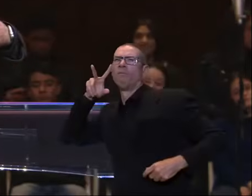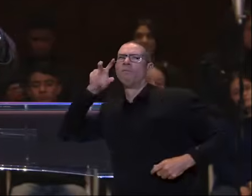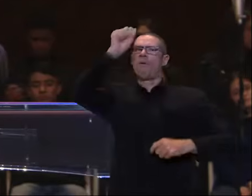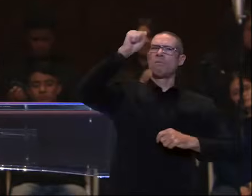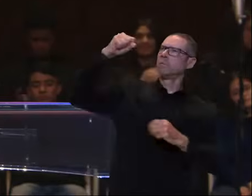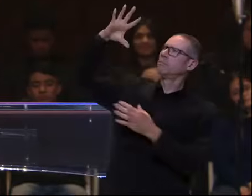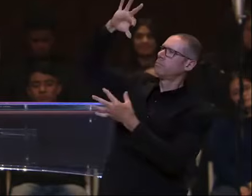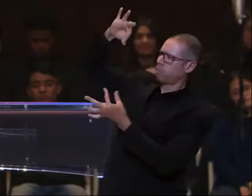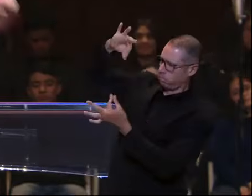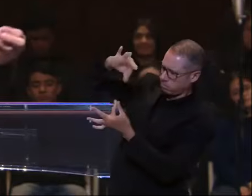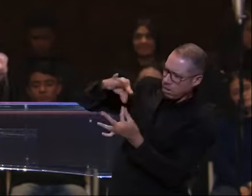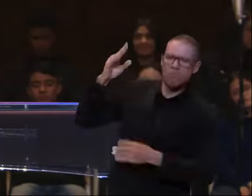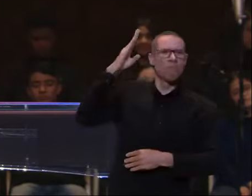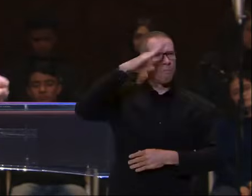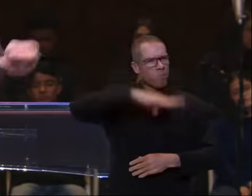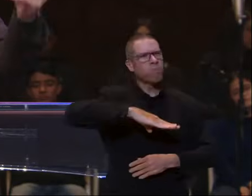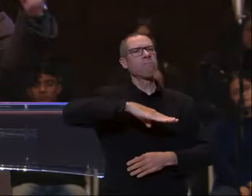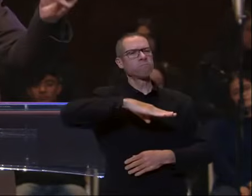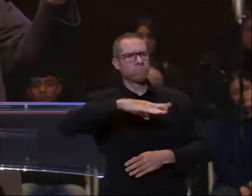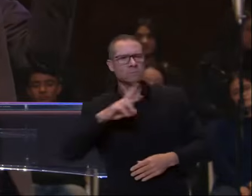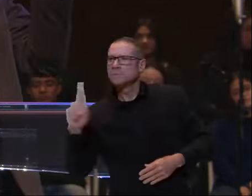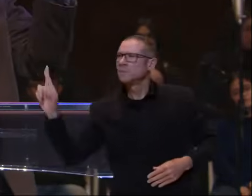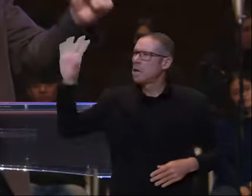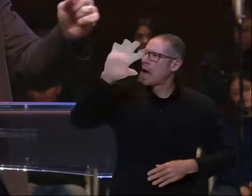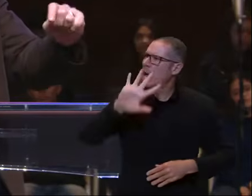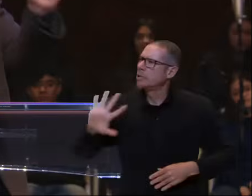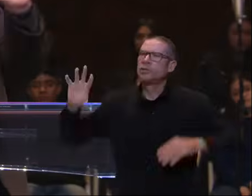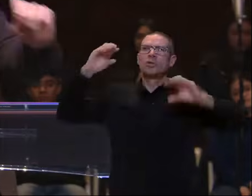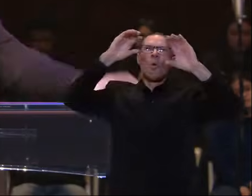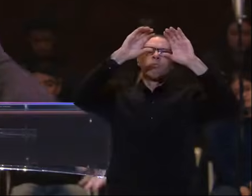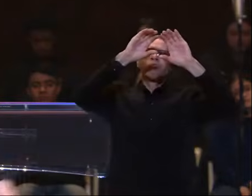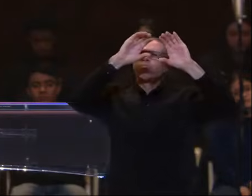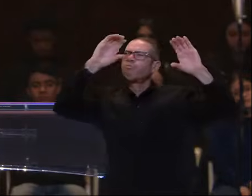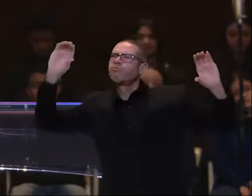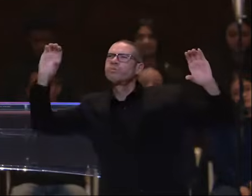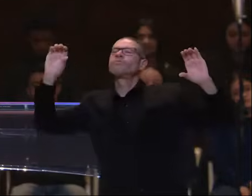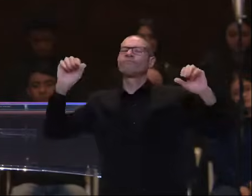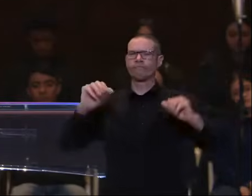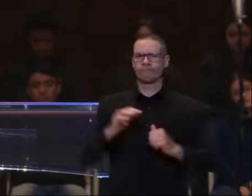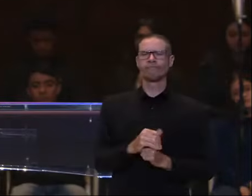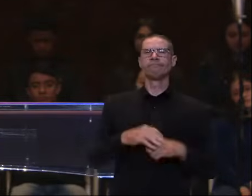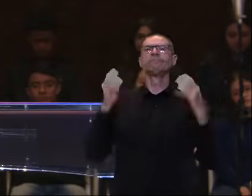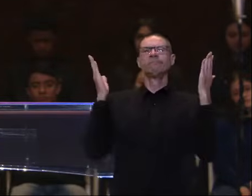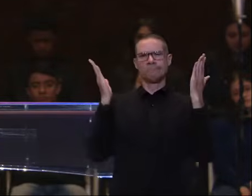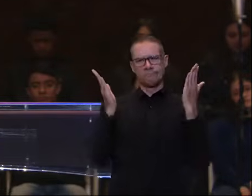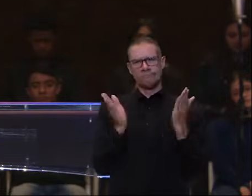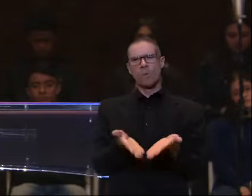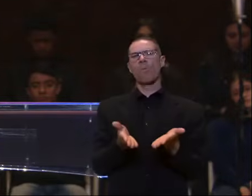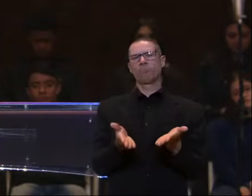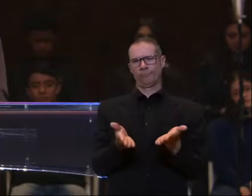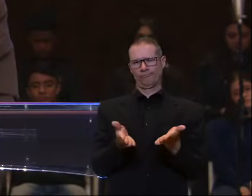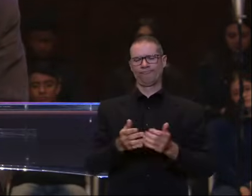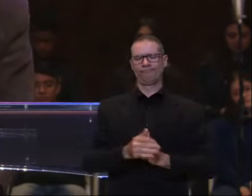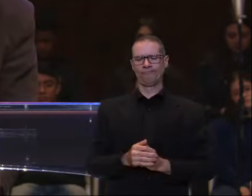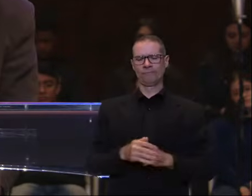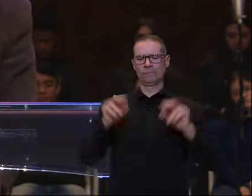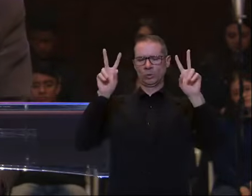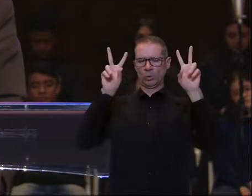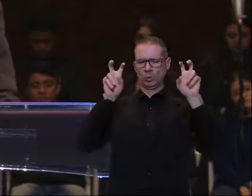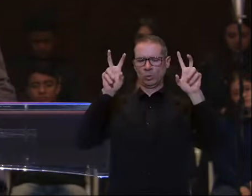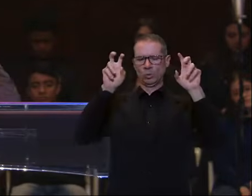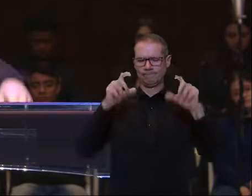forças espirituais do mal nas regiões celestiais. E hoje eu quero falar sobre